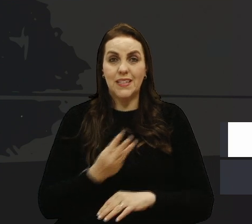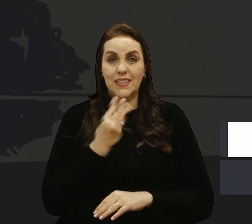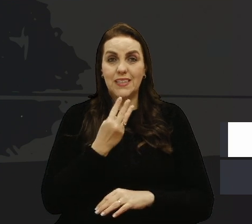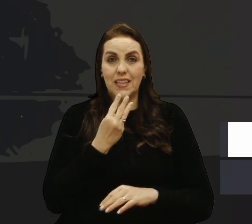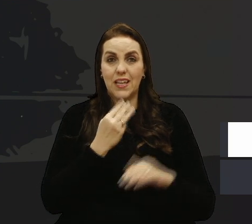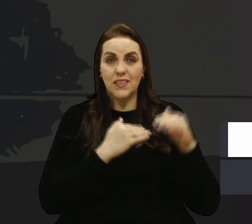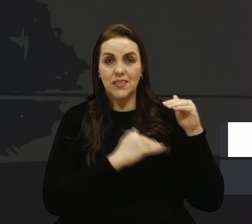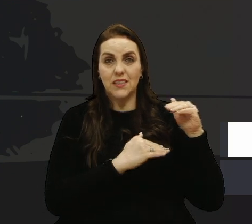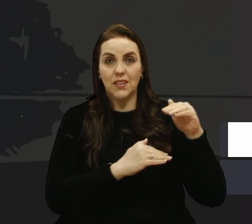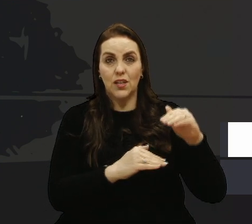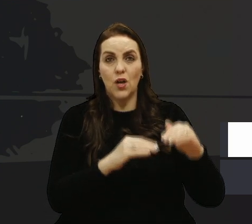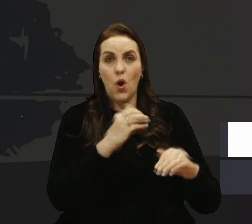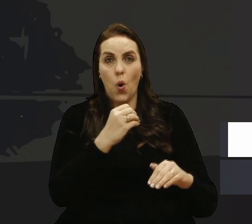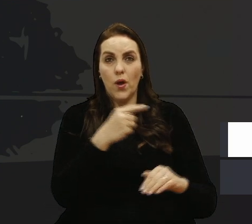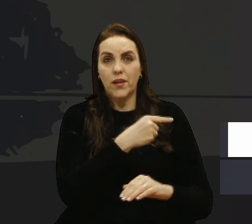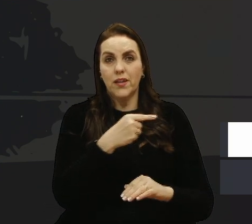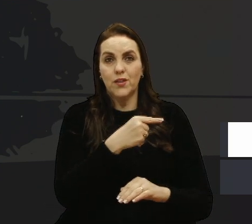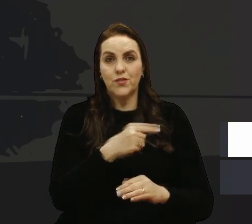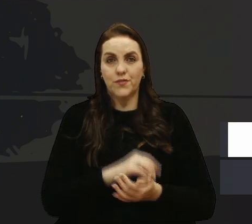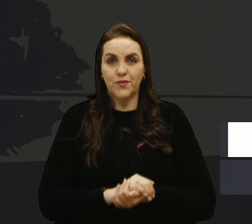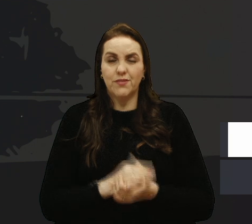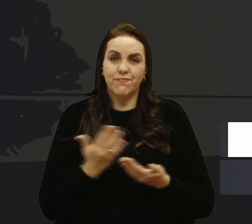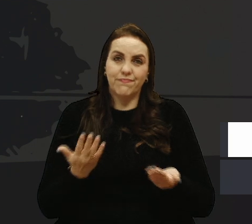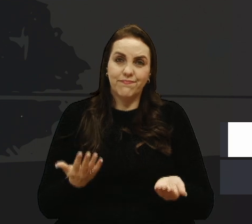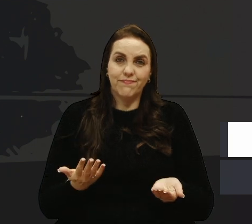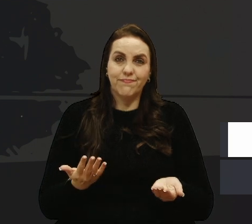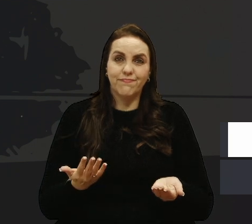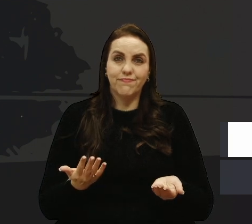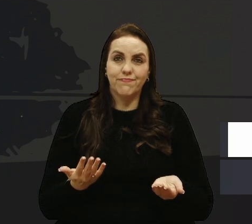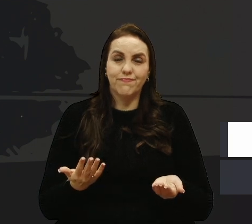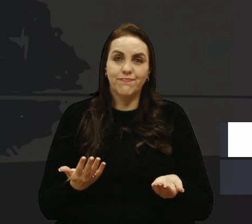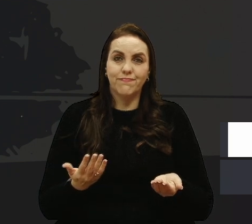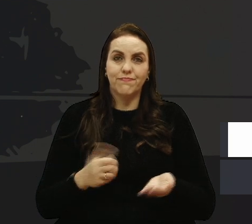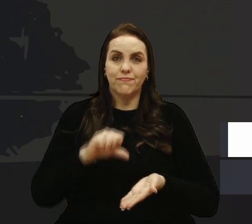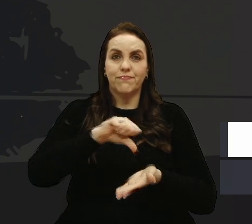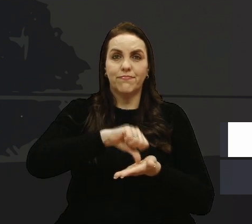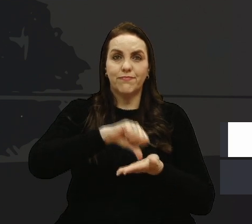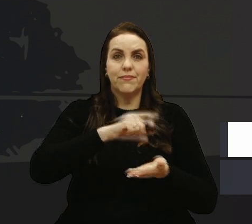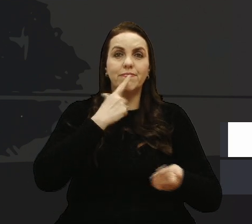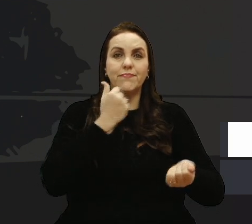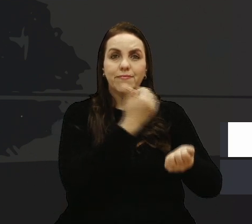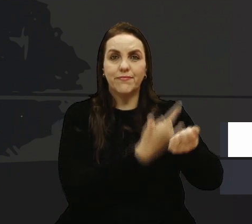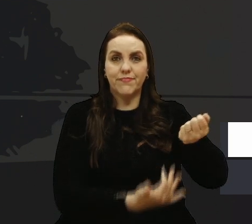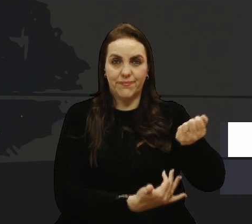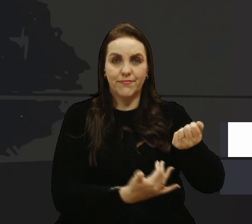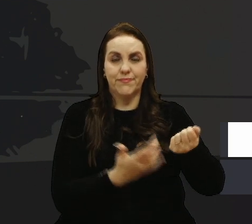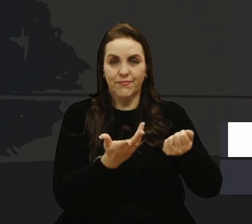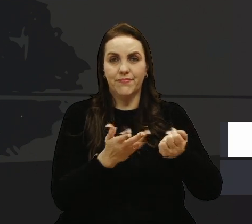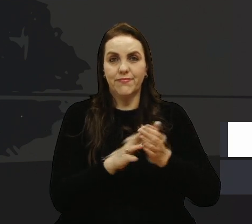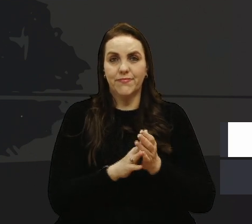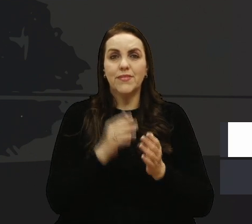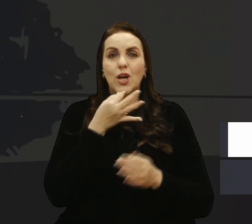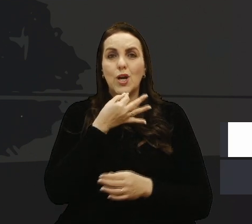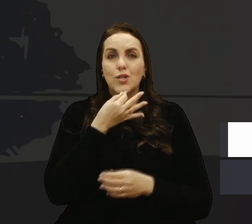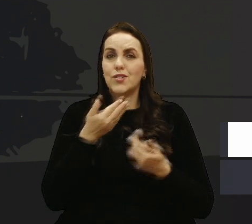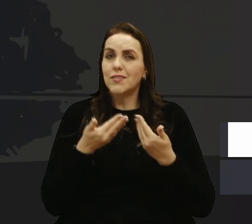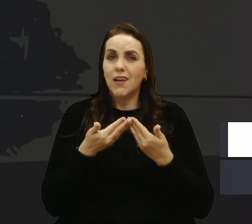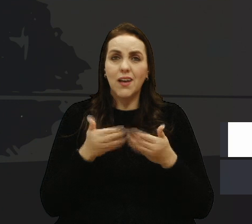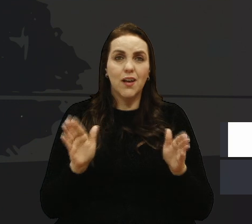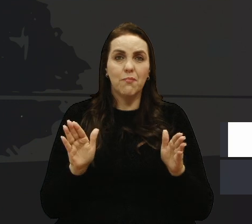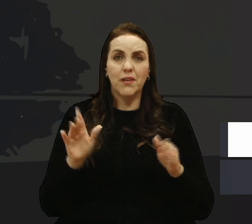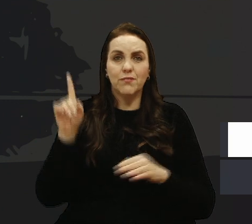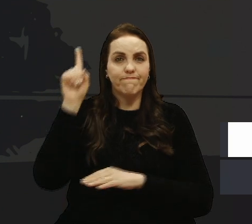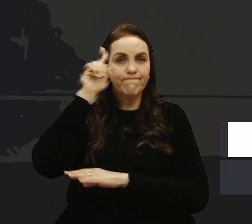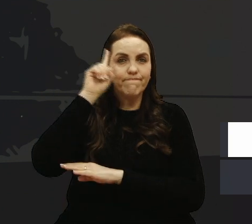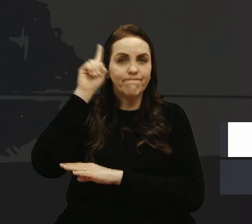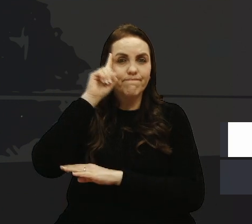negativo. Senhores, o Hemocentro de Caxias do Sul está de portas abertas todos os